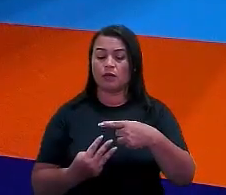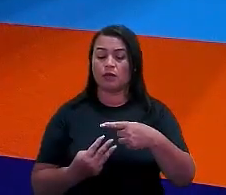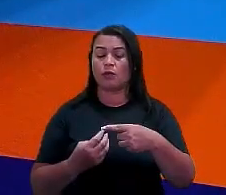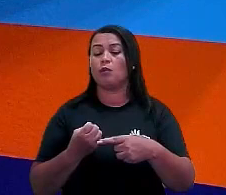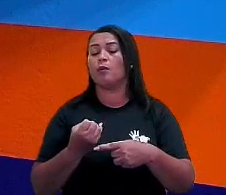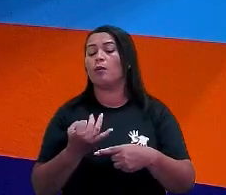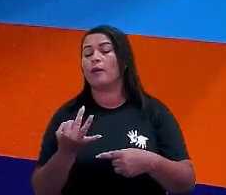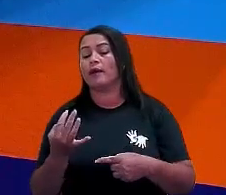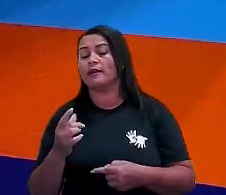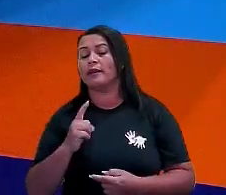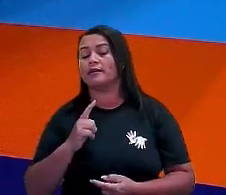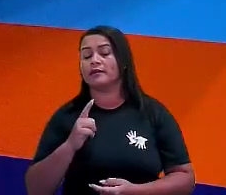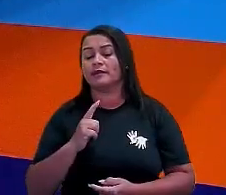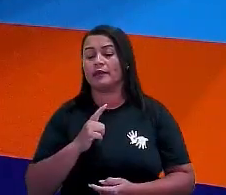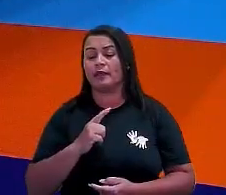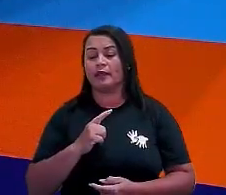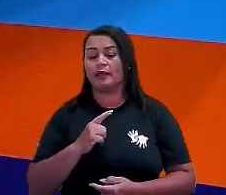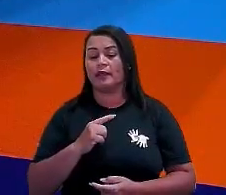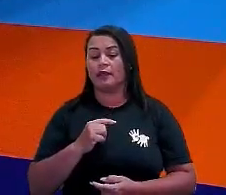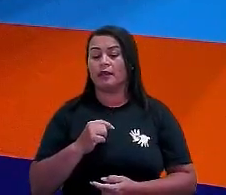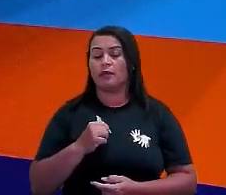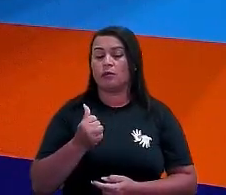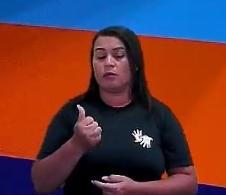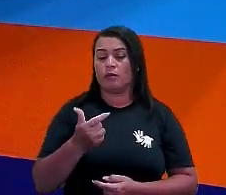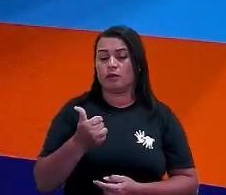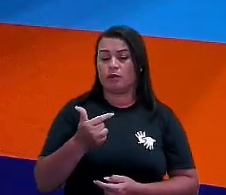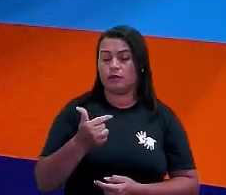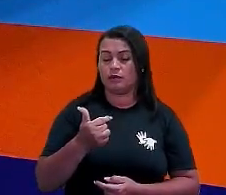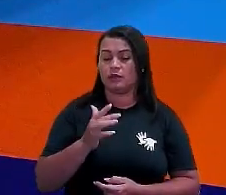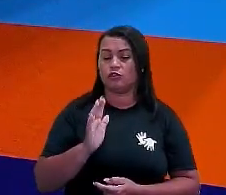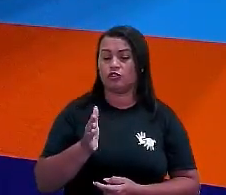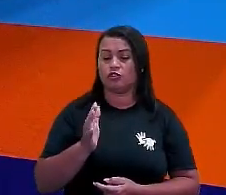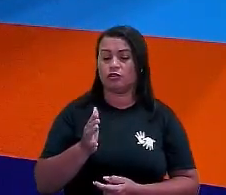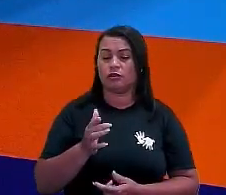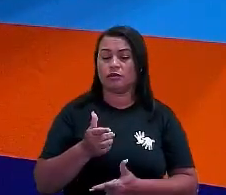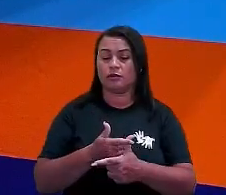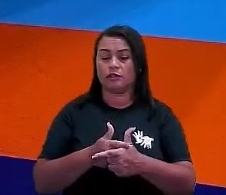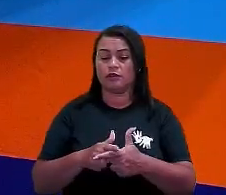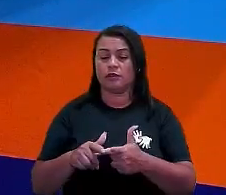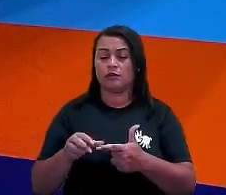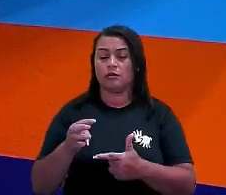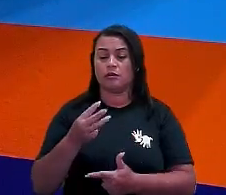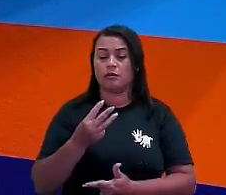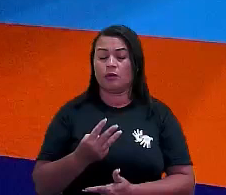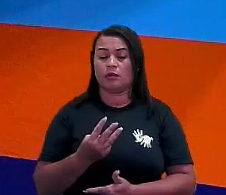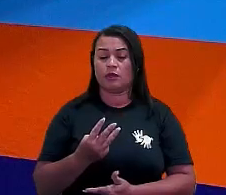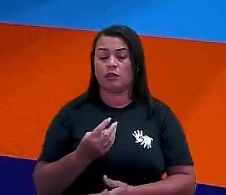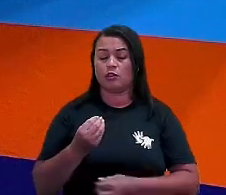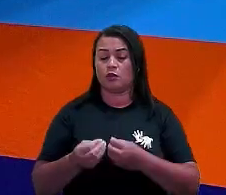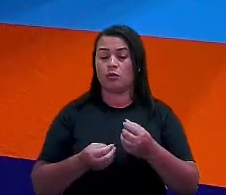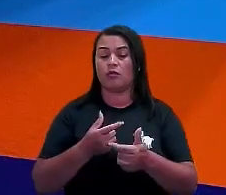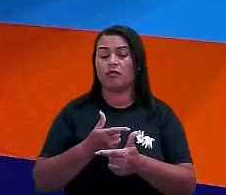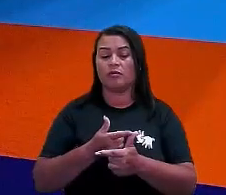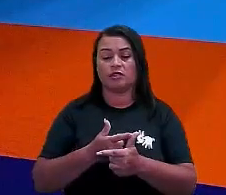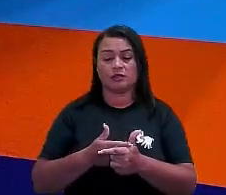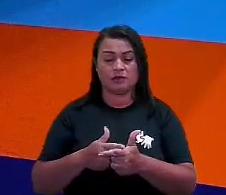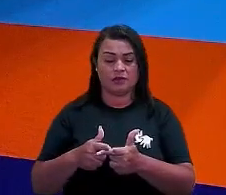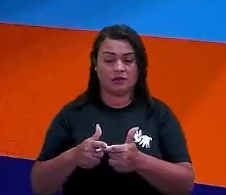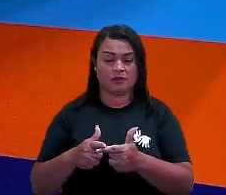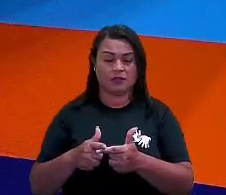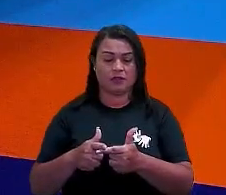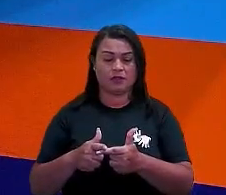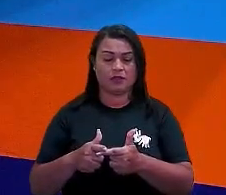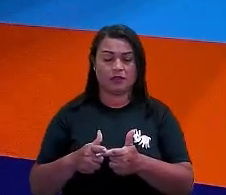sobraram? A dúzia, a gente já viu que é 12. E o terço é só a gente dividir por 3.